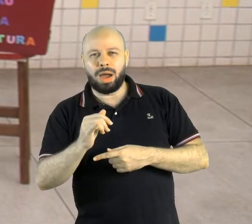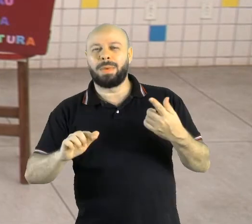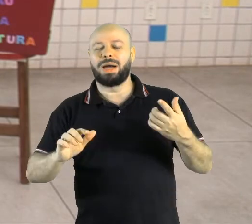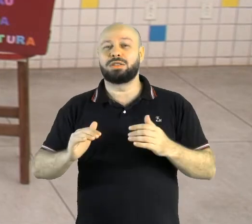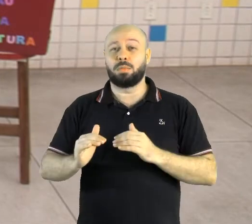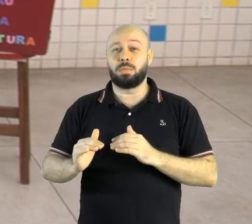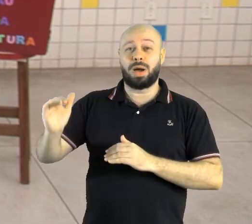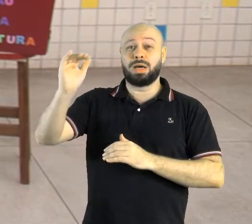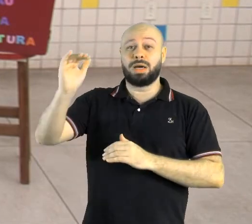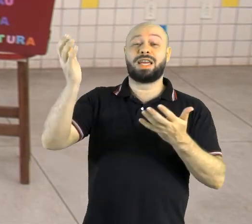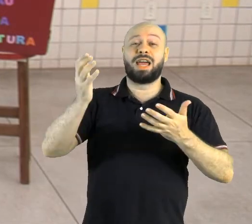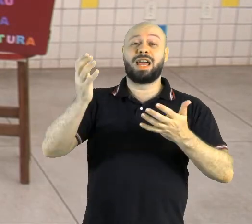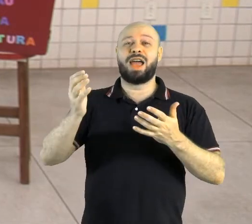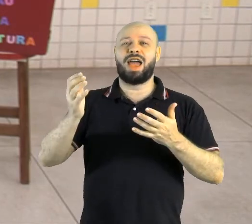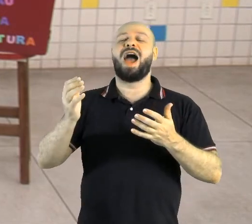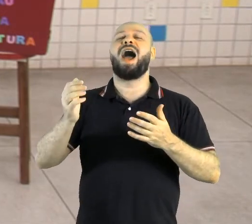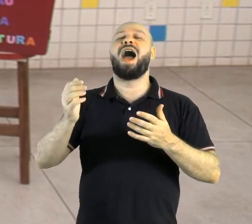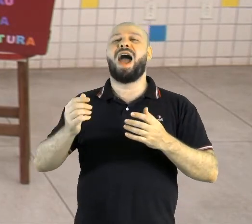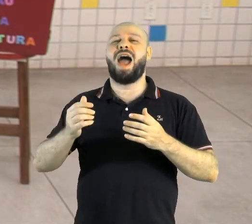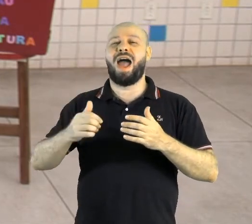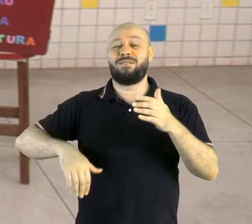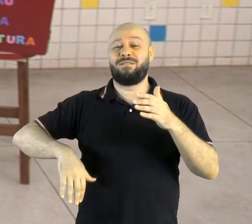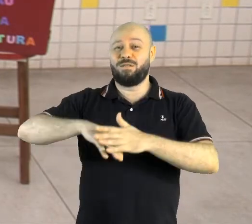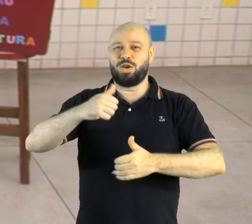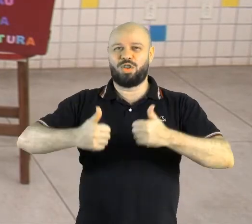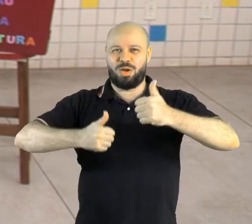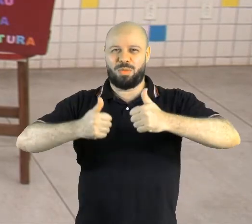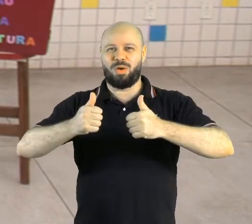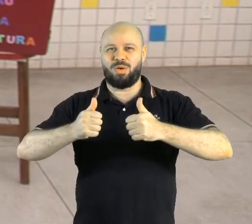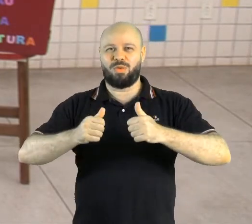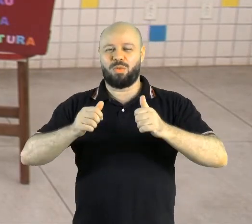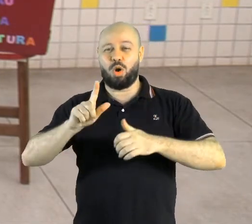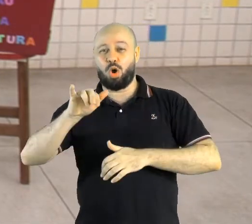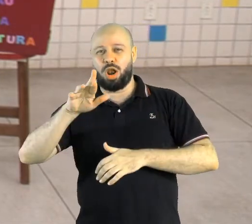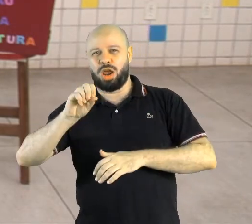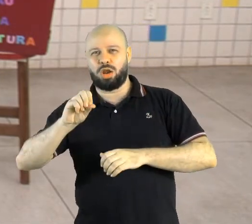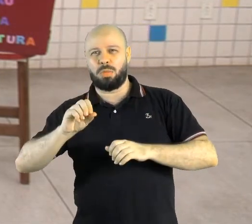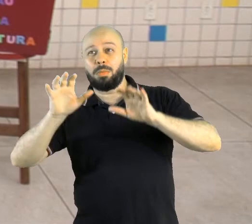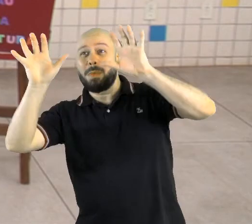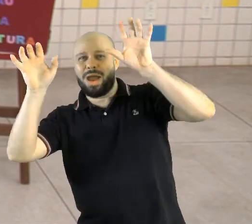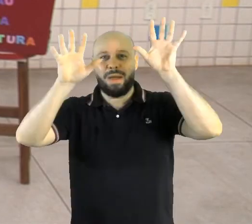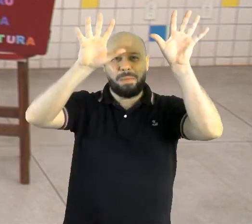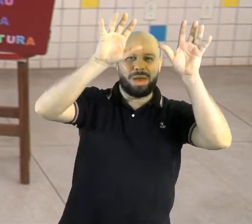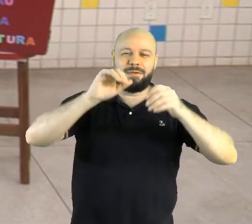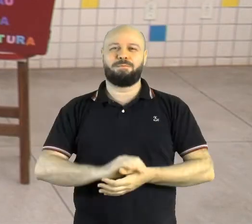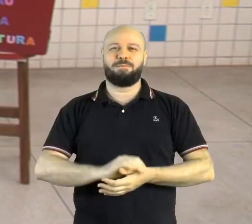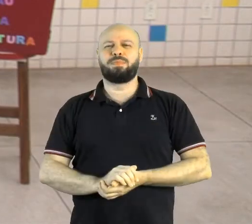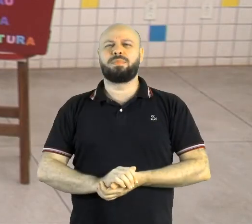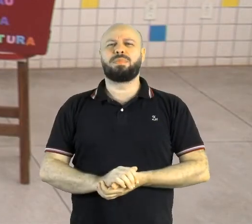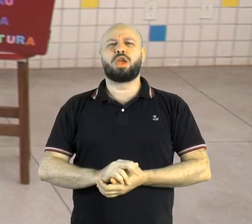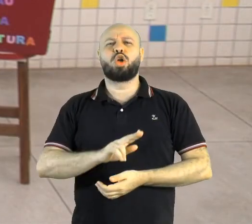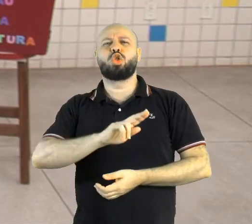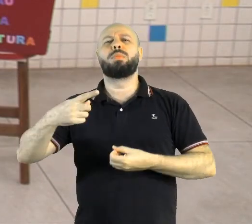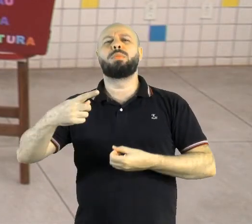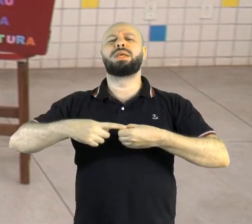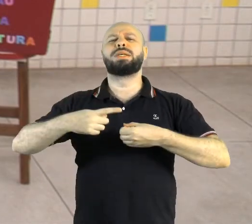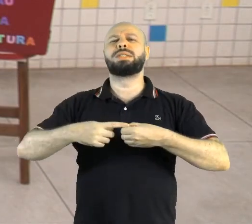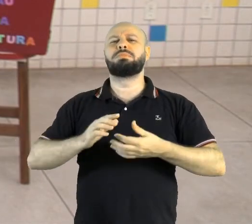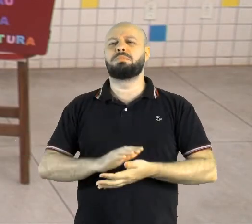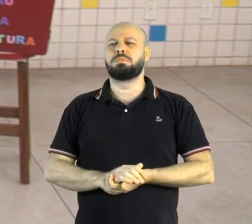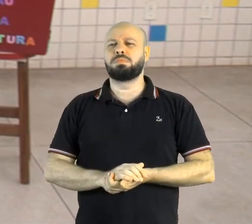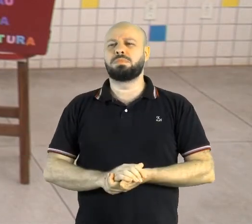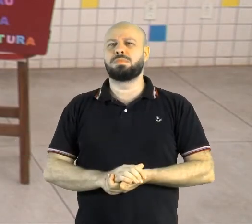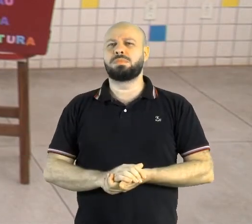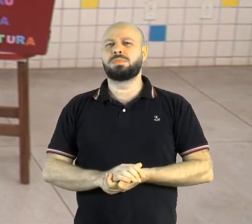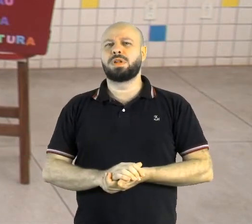profissão, jogador, e especificamente goleiro. Qual o nome da cidade que ele mora? Estava